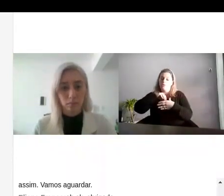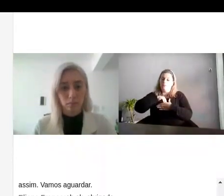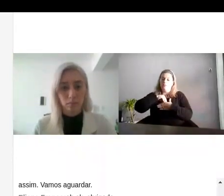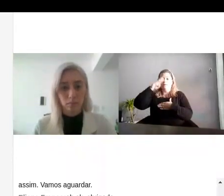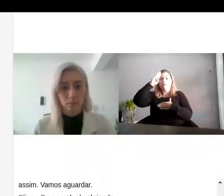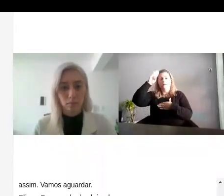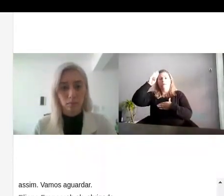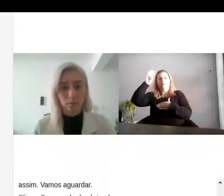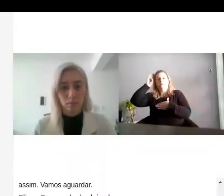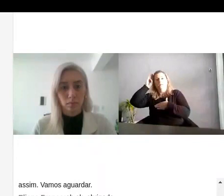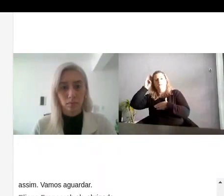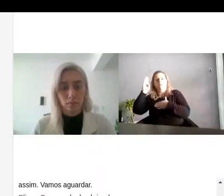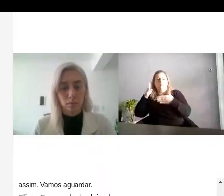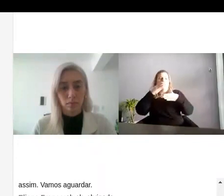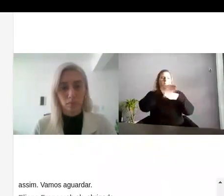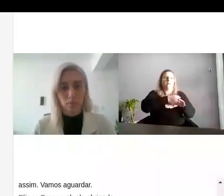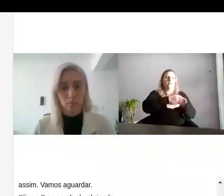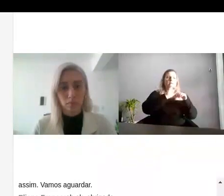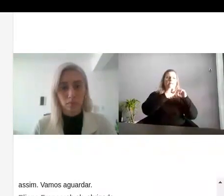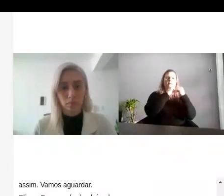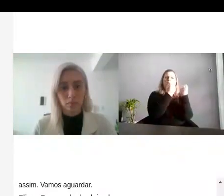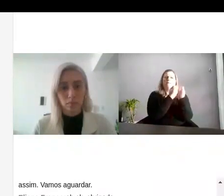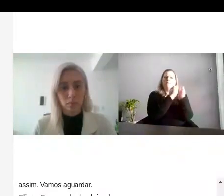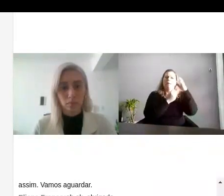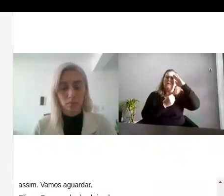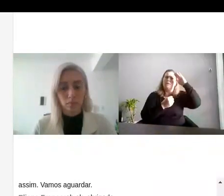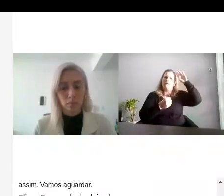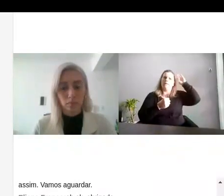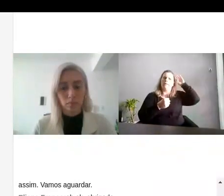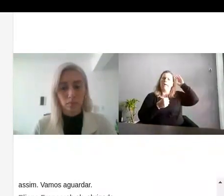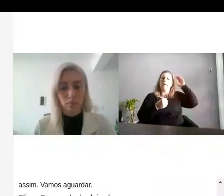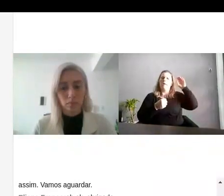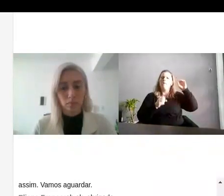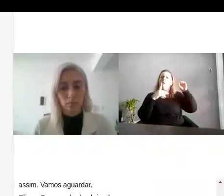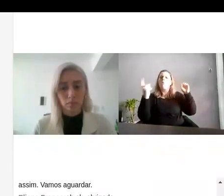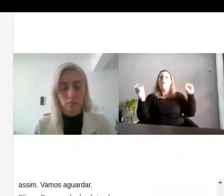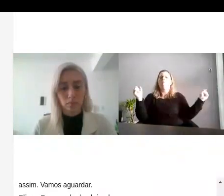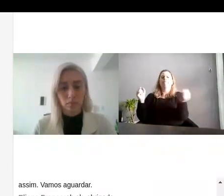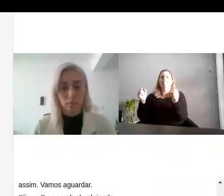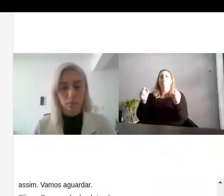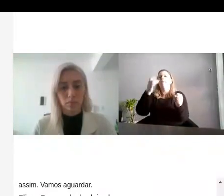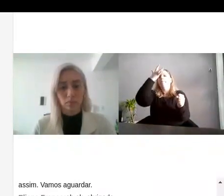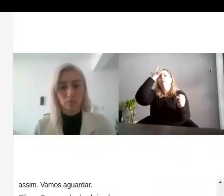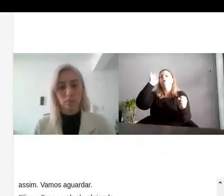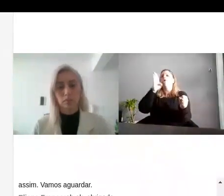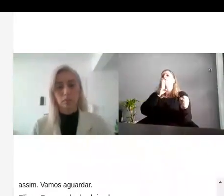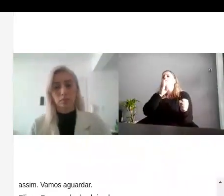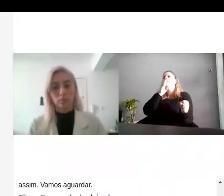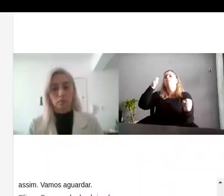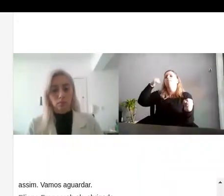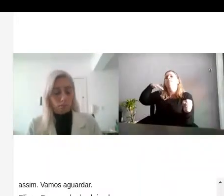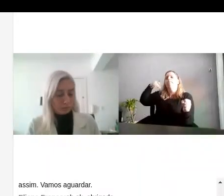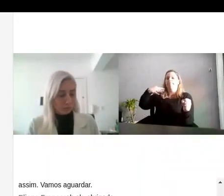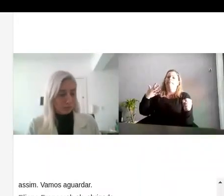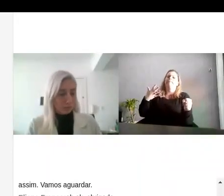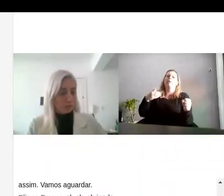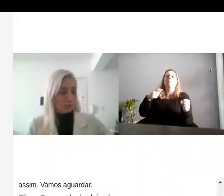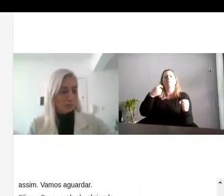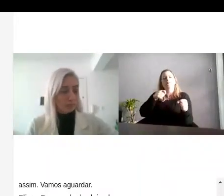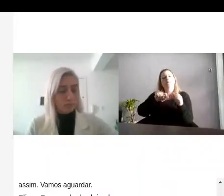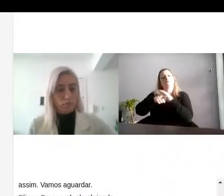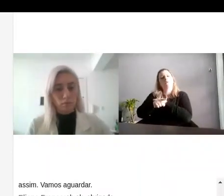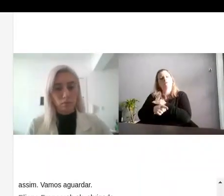que propriamente chamar uma pessoa que é simplesmente usuária de audiodescrição ou de algum outro